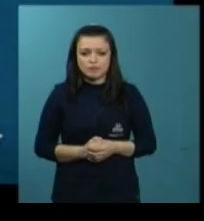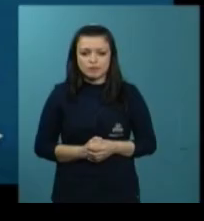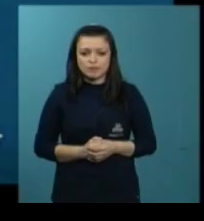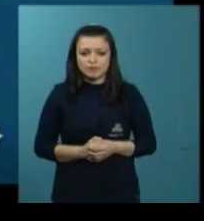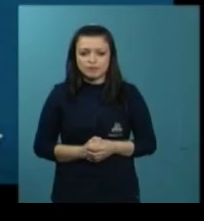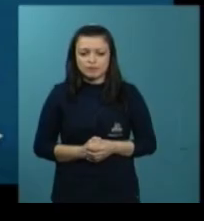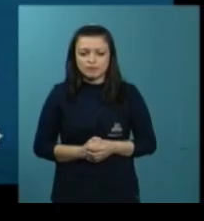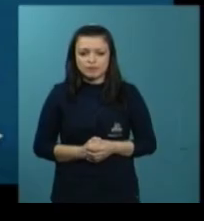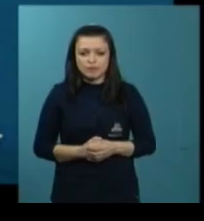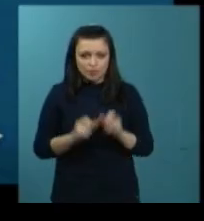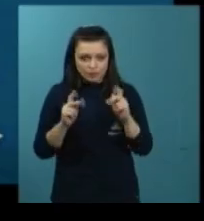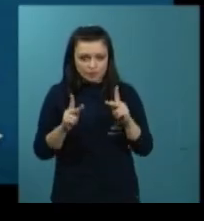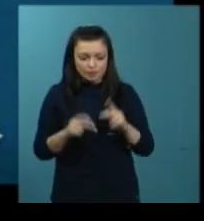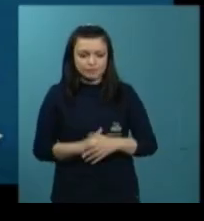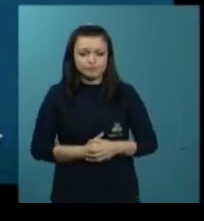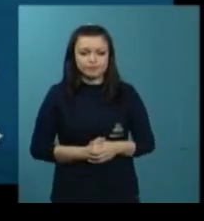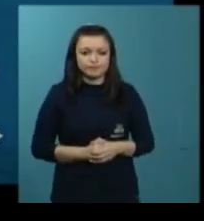Ok?